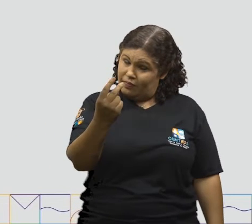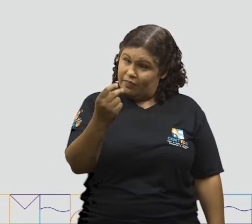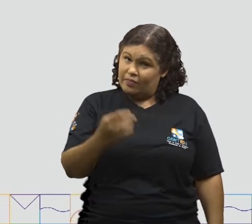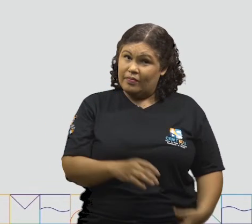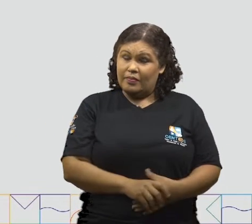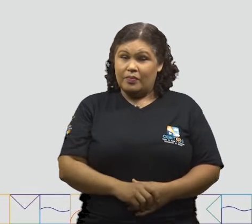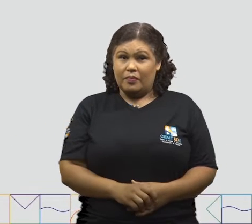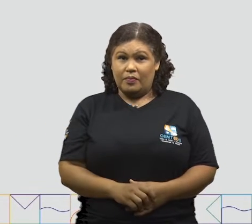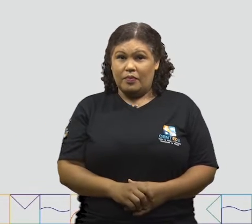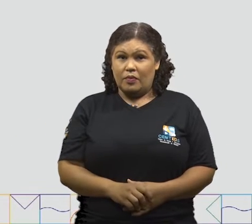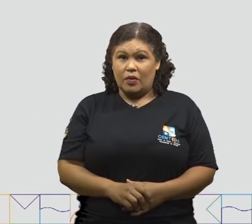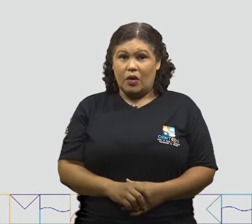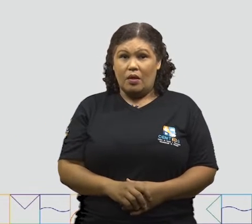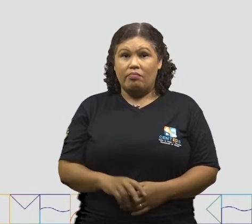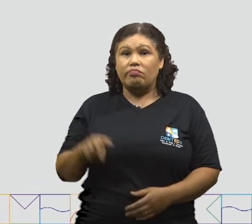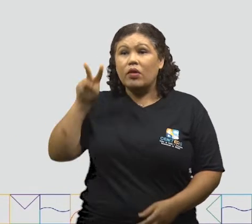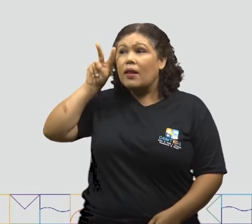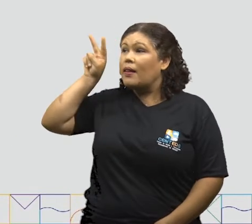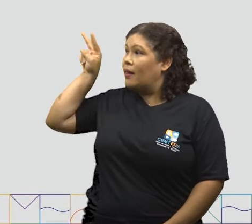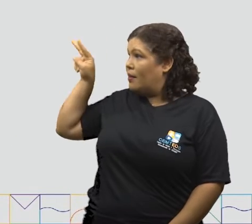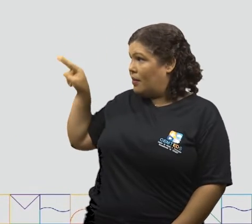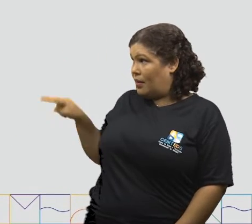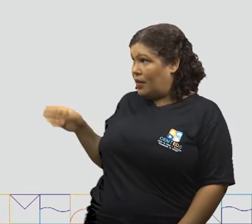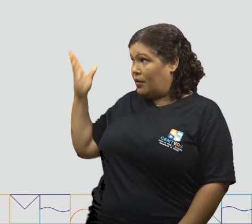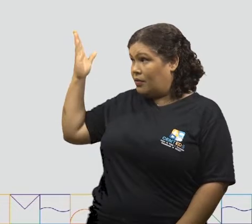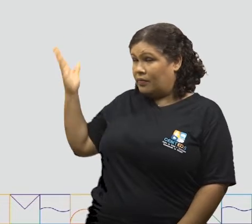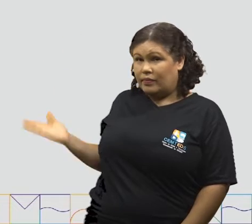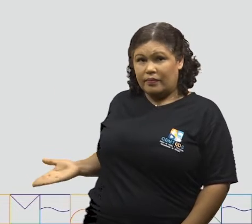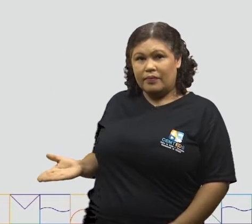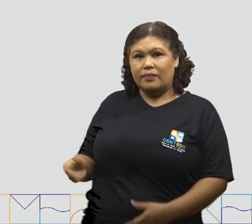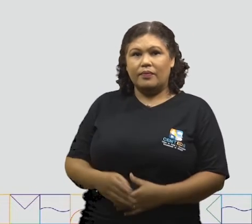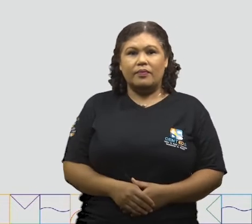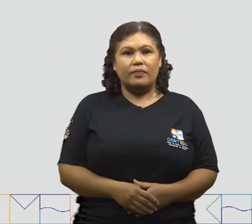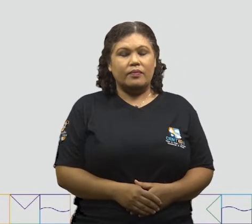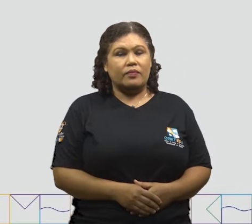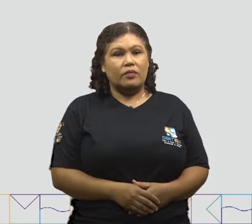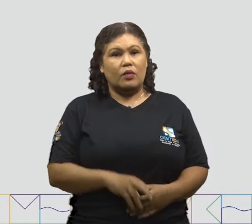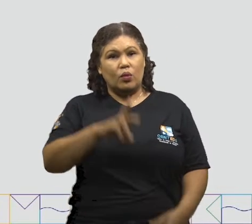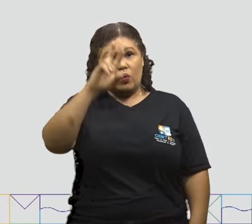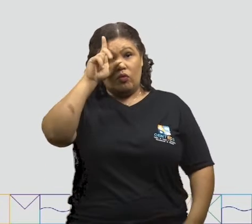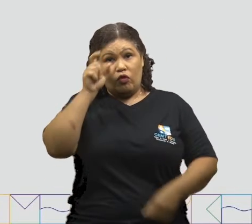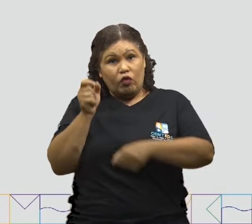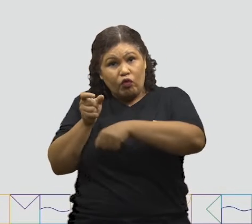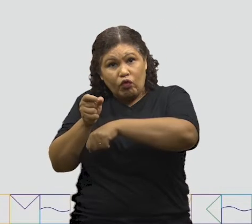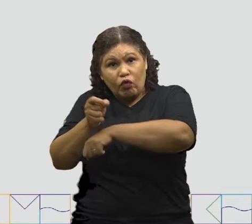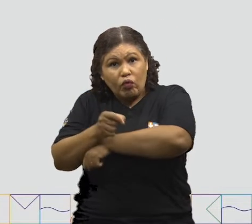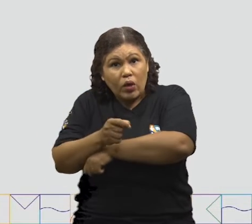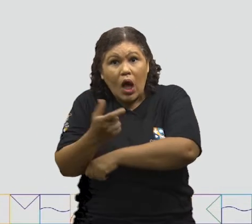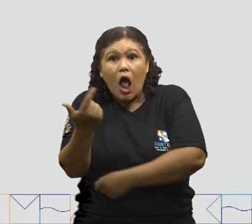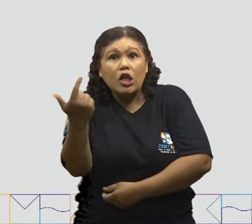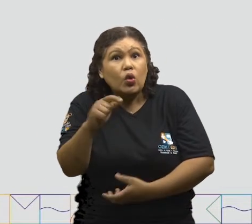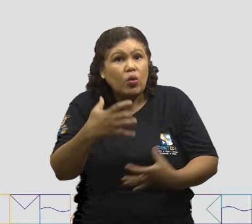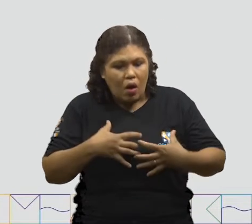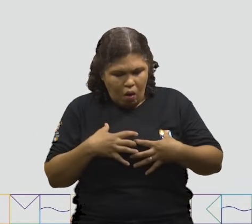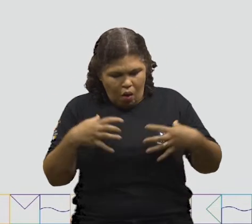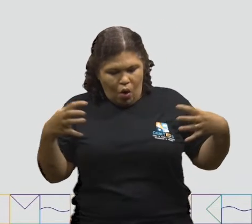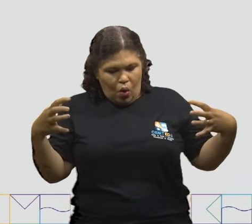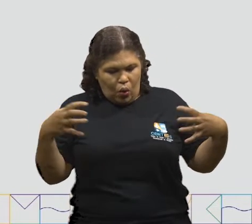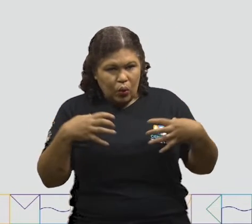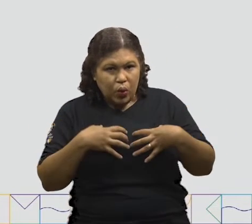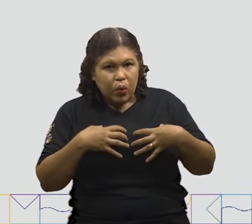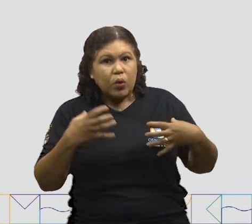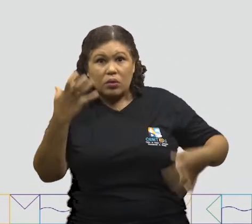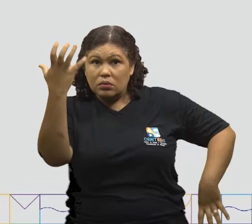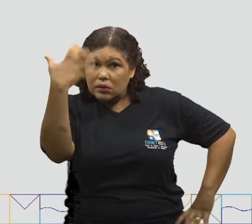2. Leia a curiosidade abaixo. As formigas não têm pulmões.